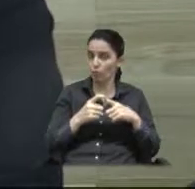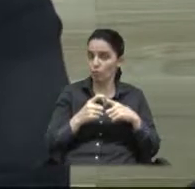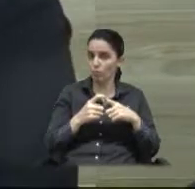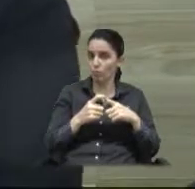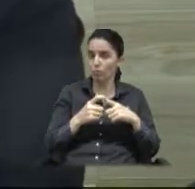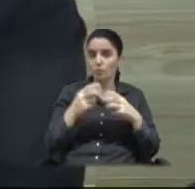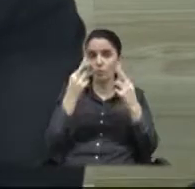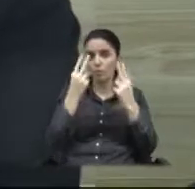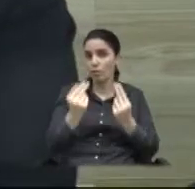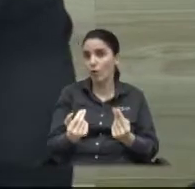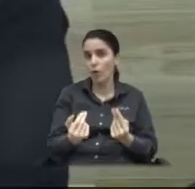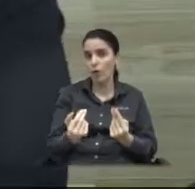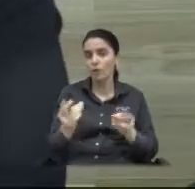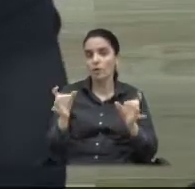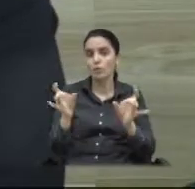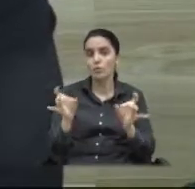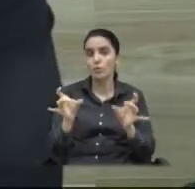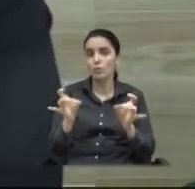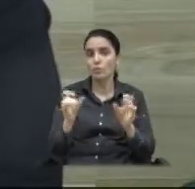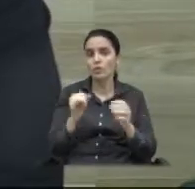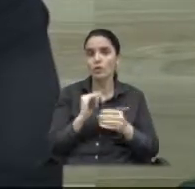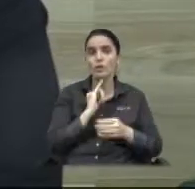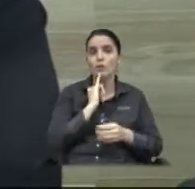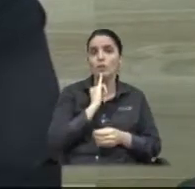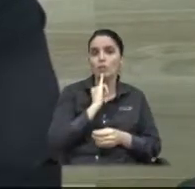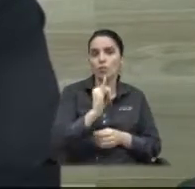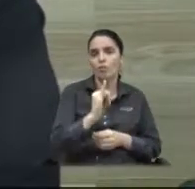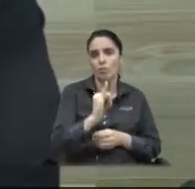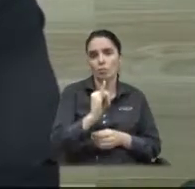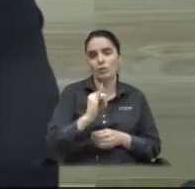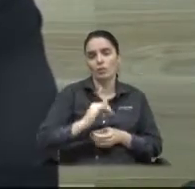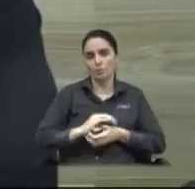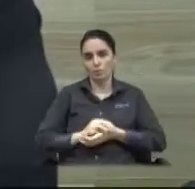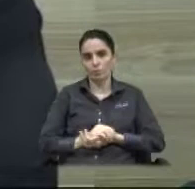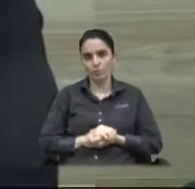informação. Ao longo da vida, adquirimos informação.